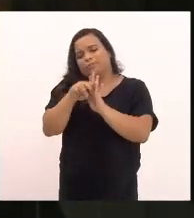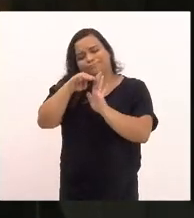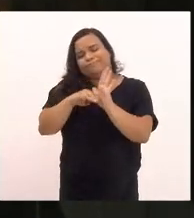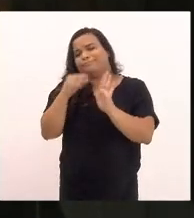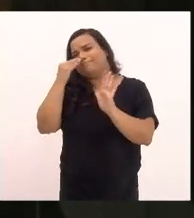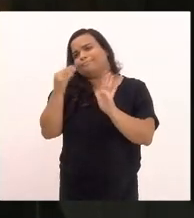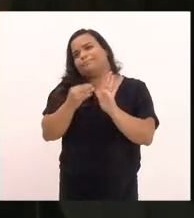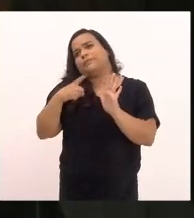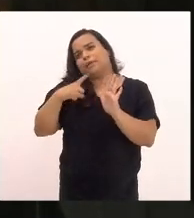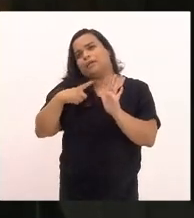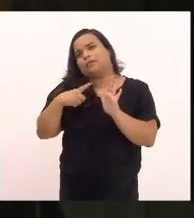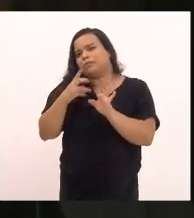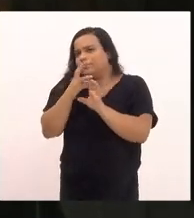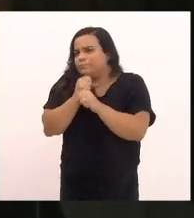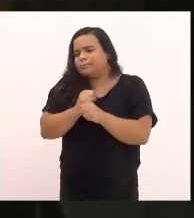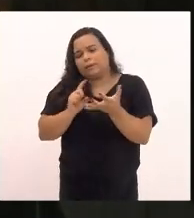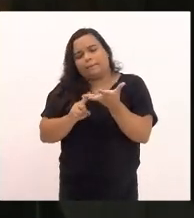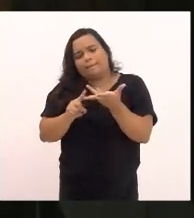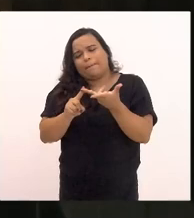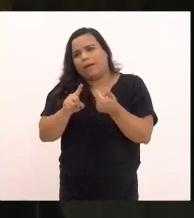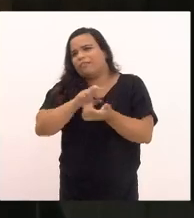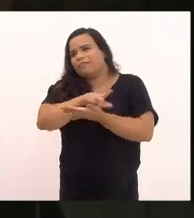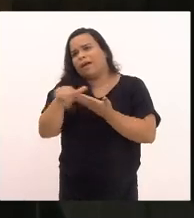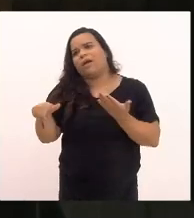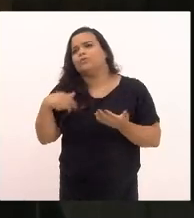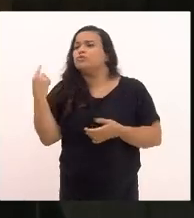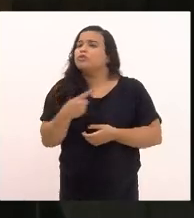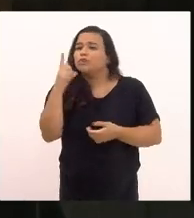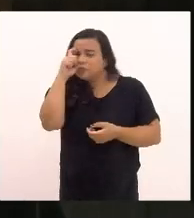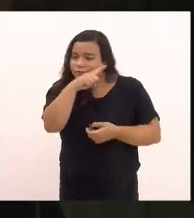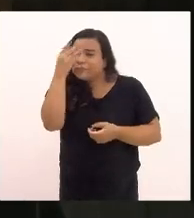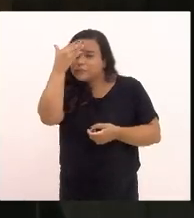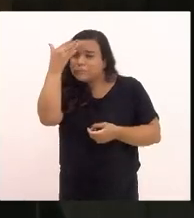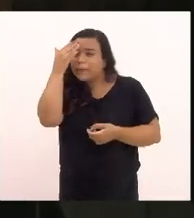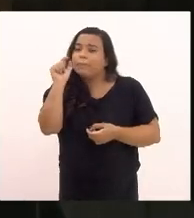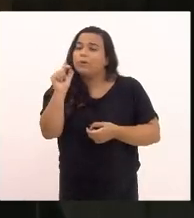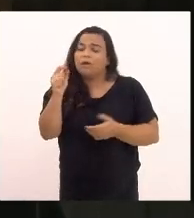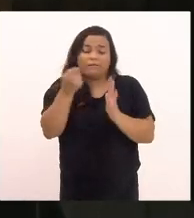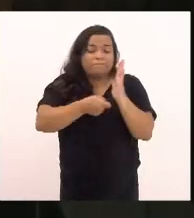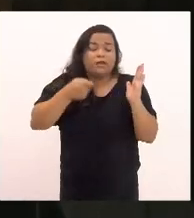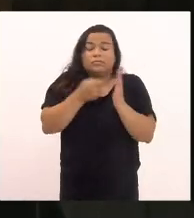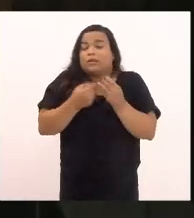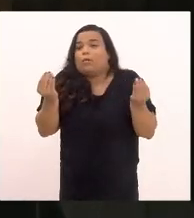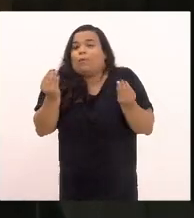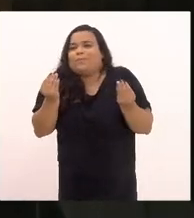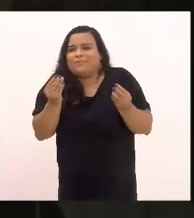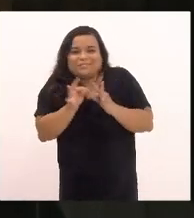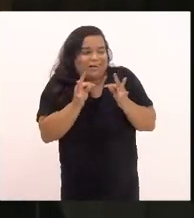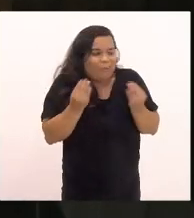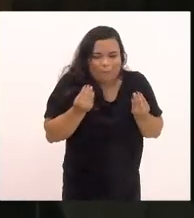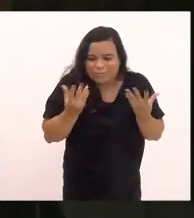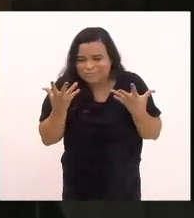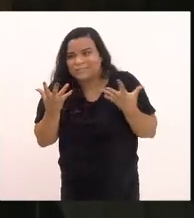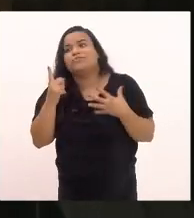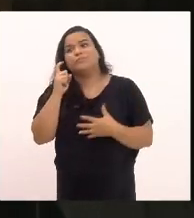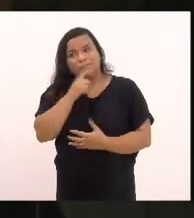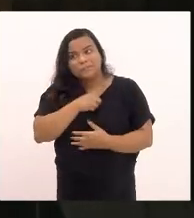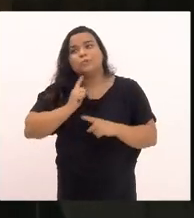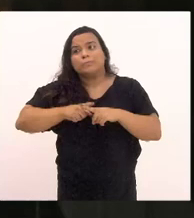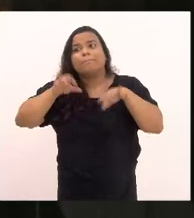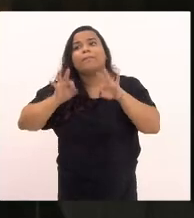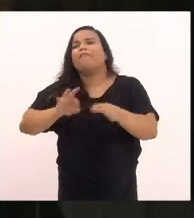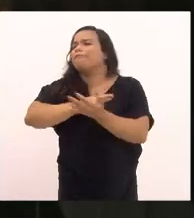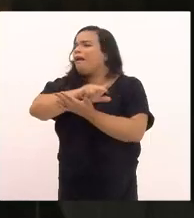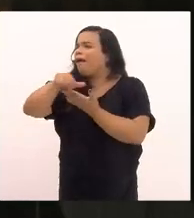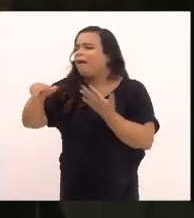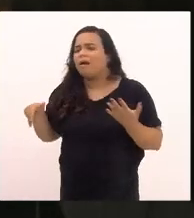questões que estão se somando que é difícil, inclusive, a gente saber, como enfrentar, como dar tratamento, porque realmente são várias